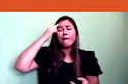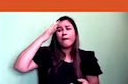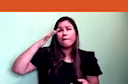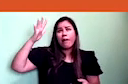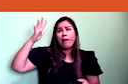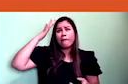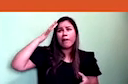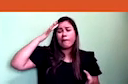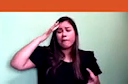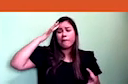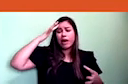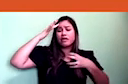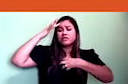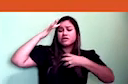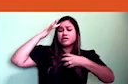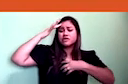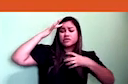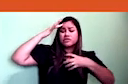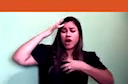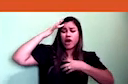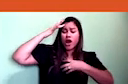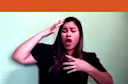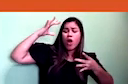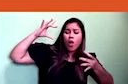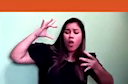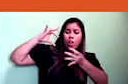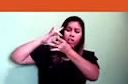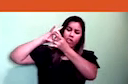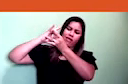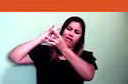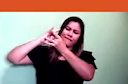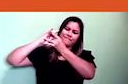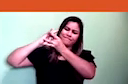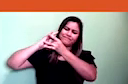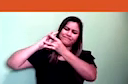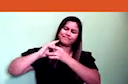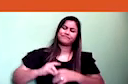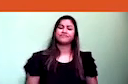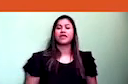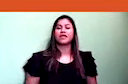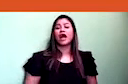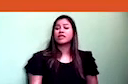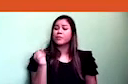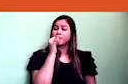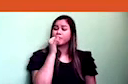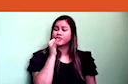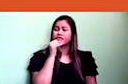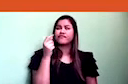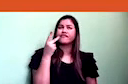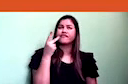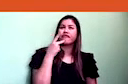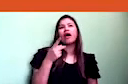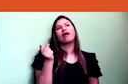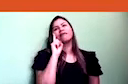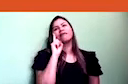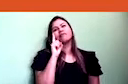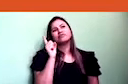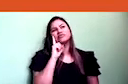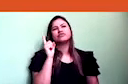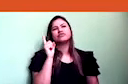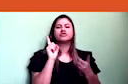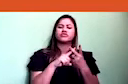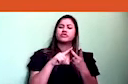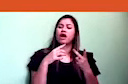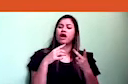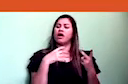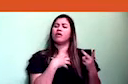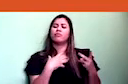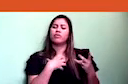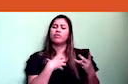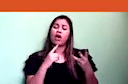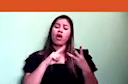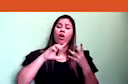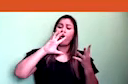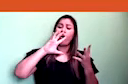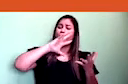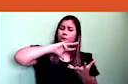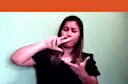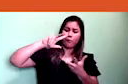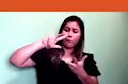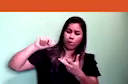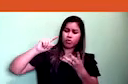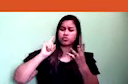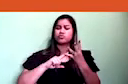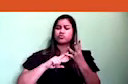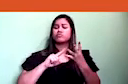tudo está relacionado quando a gente fala do dia a dia, quando a gente fala do bem-estar, quando a gente fala do mundo externo, quando a gente fala do nosso